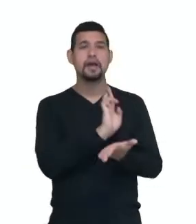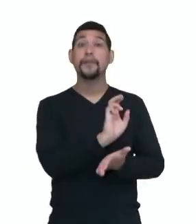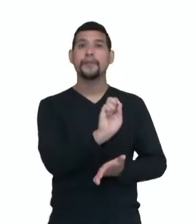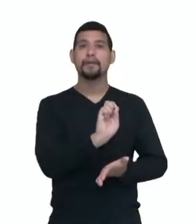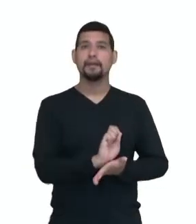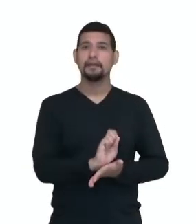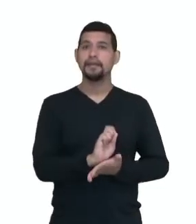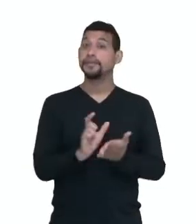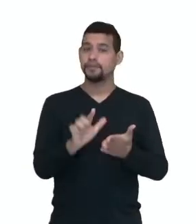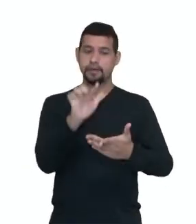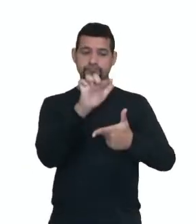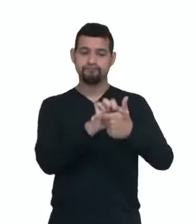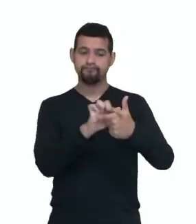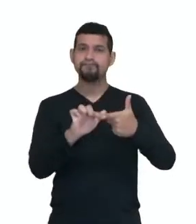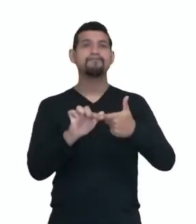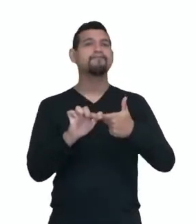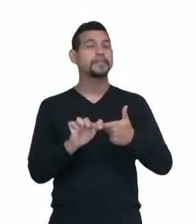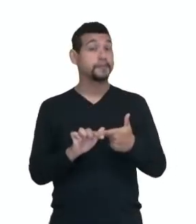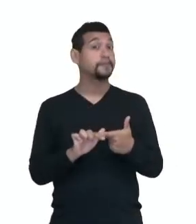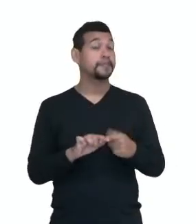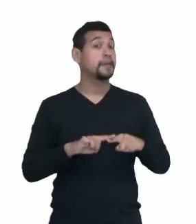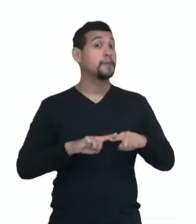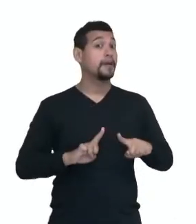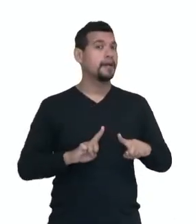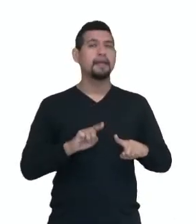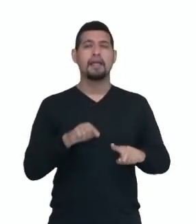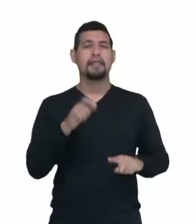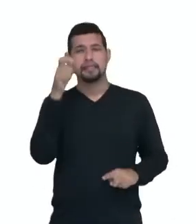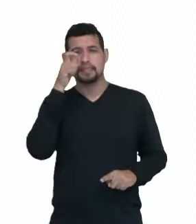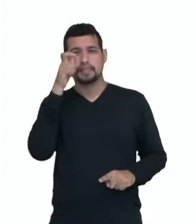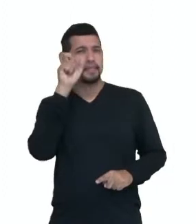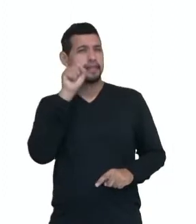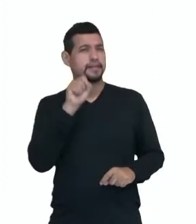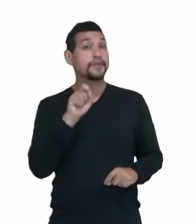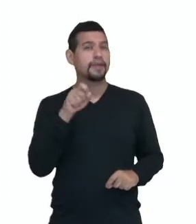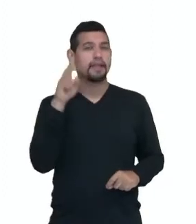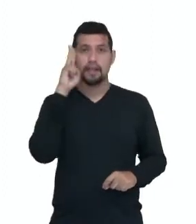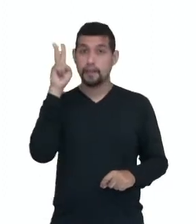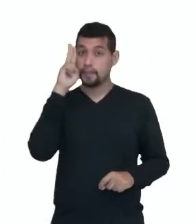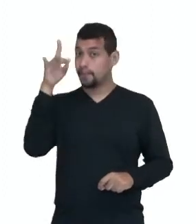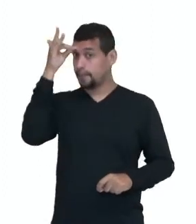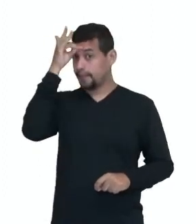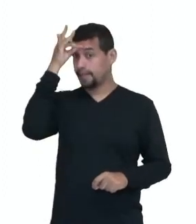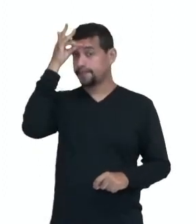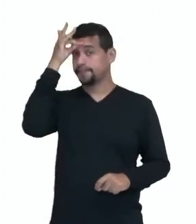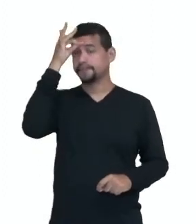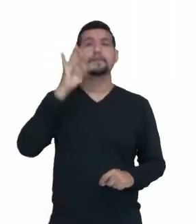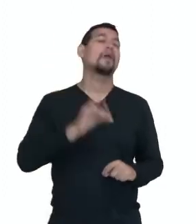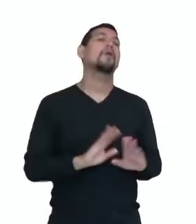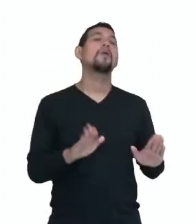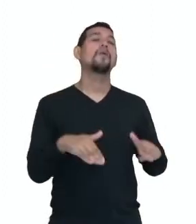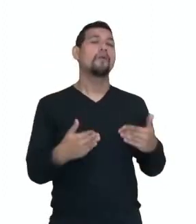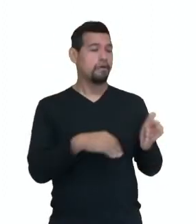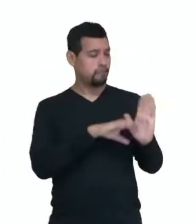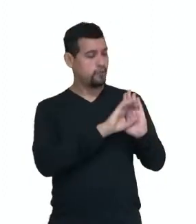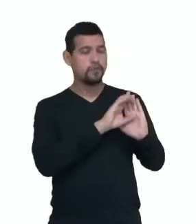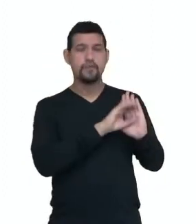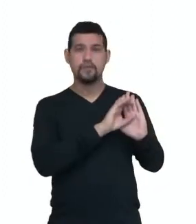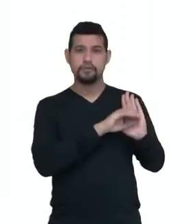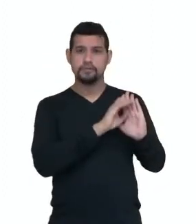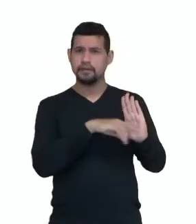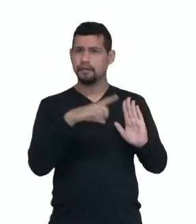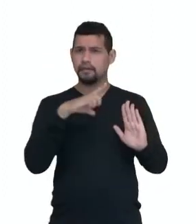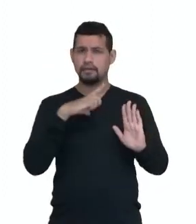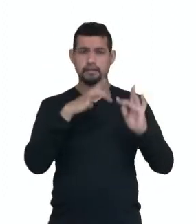de uma divisão. Portanto, é interessante também lembrarmos aqui quais são os conceitos que